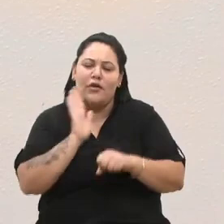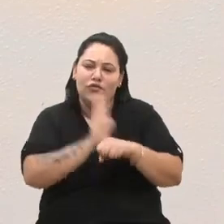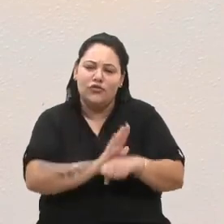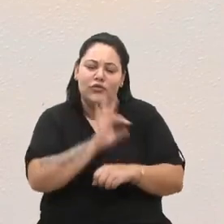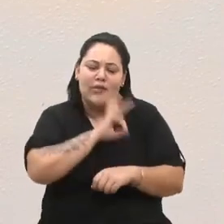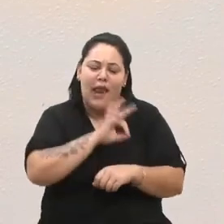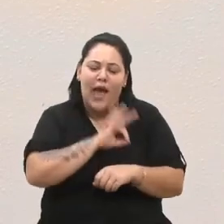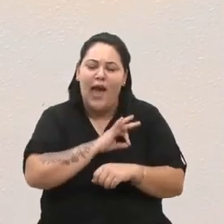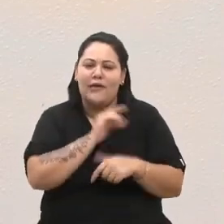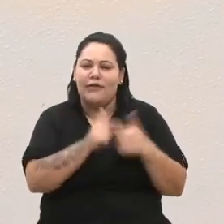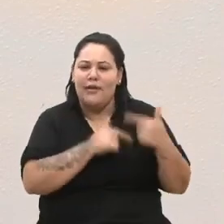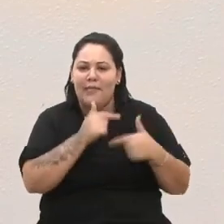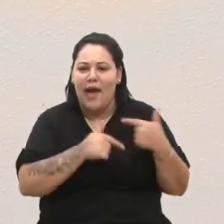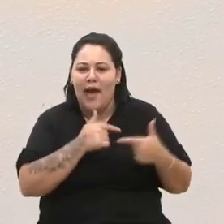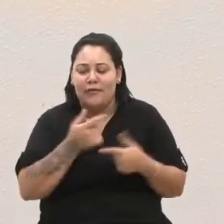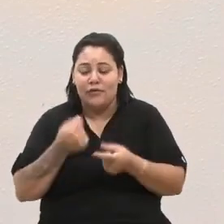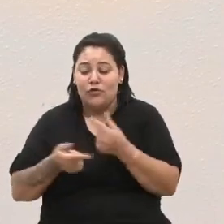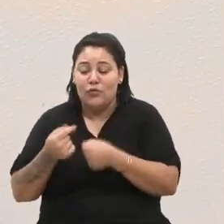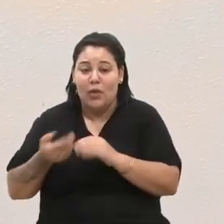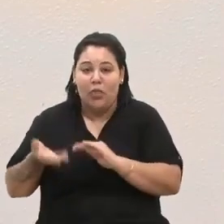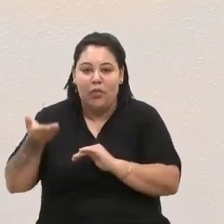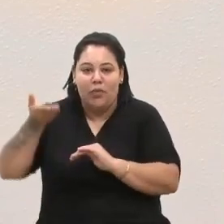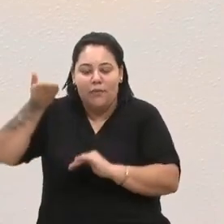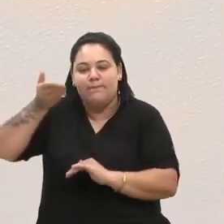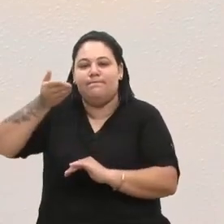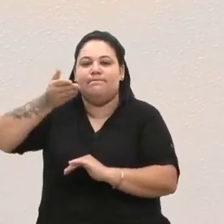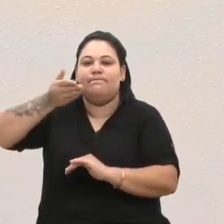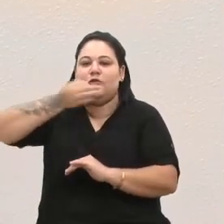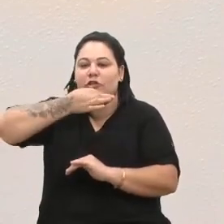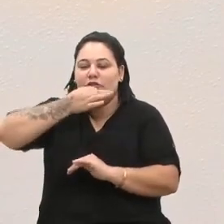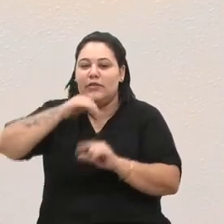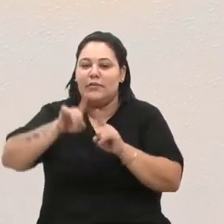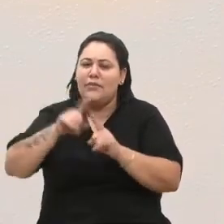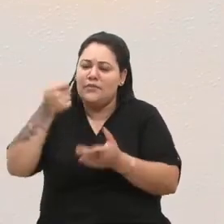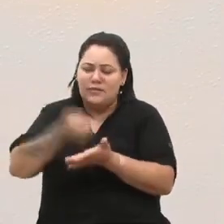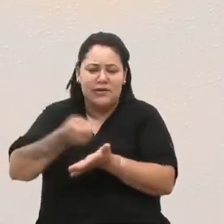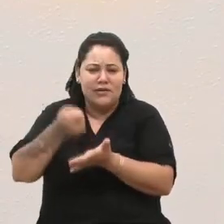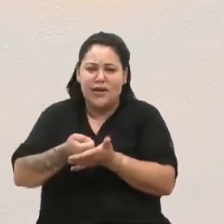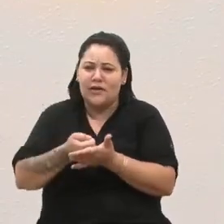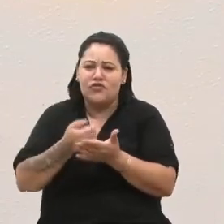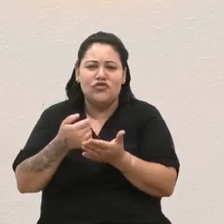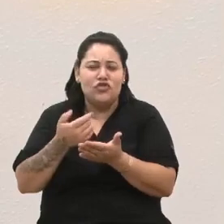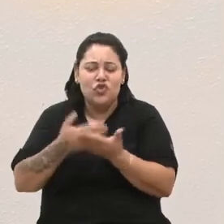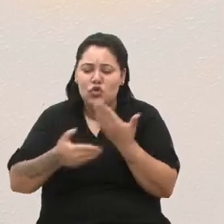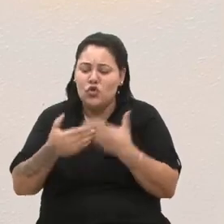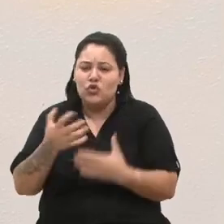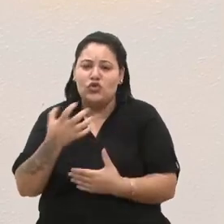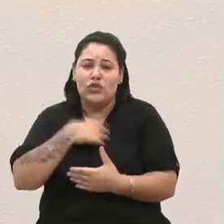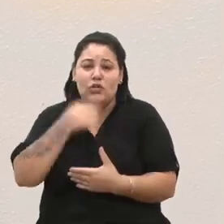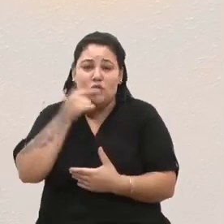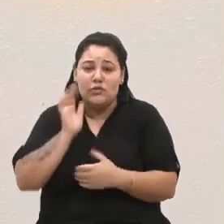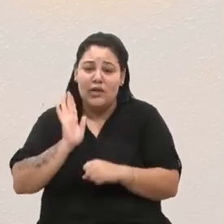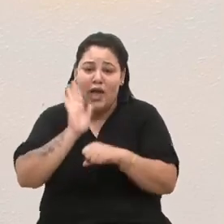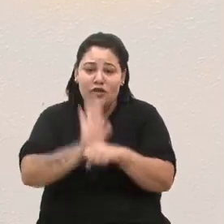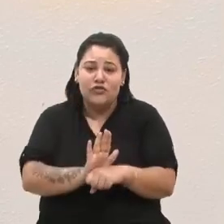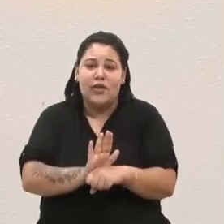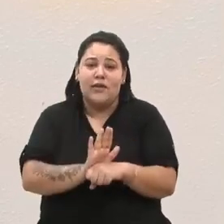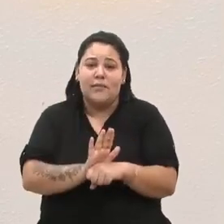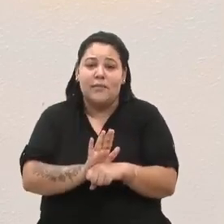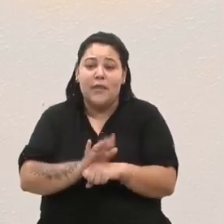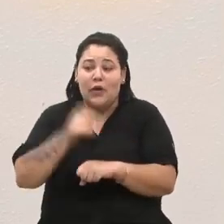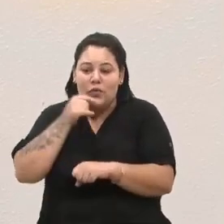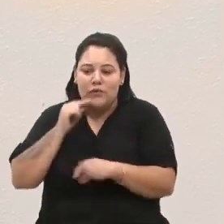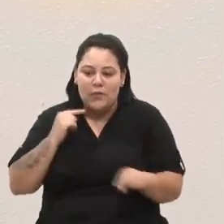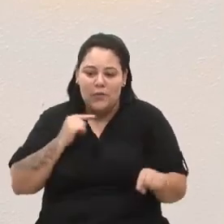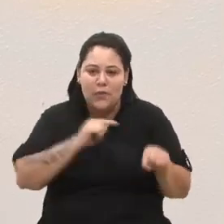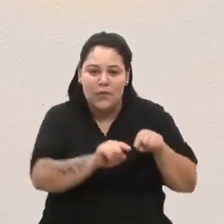município, e nós temos que tentar, de todas as formas, que a gente possa ajudar a eles poderem concorrer com as